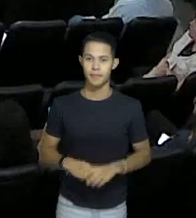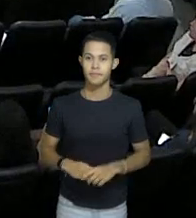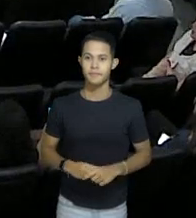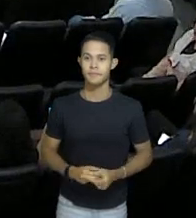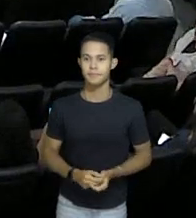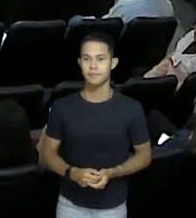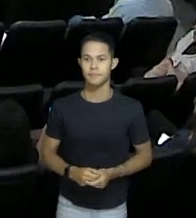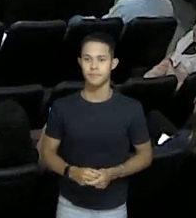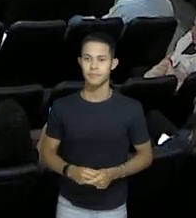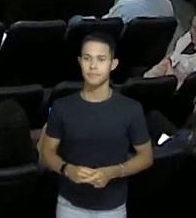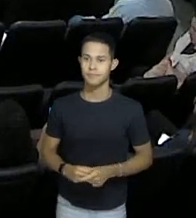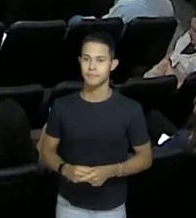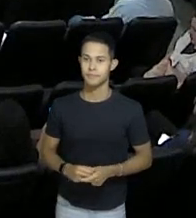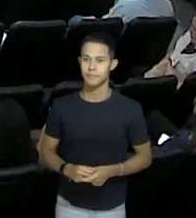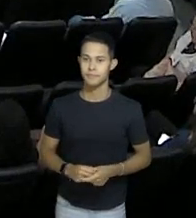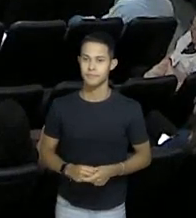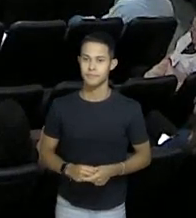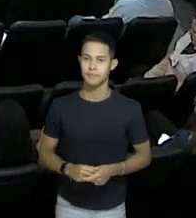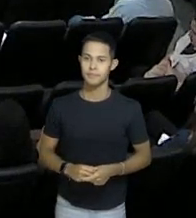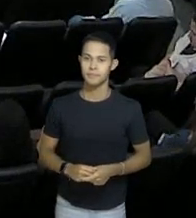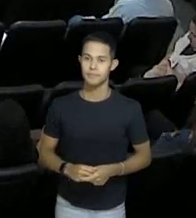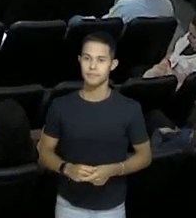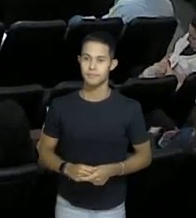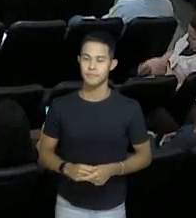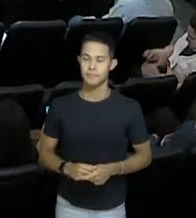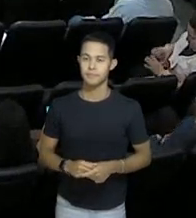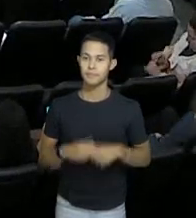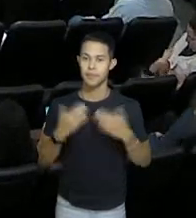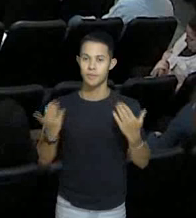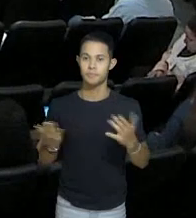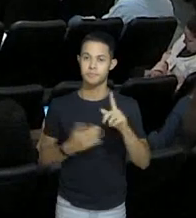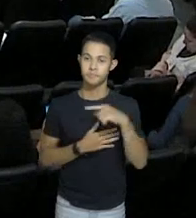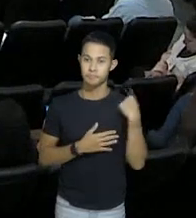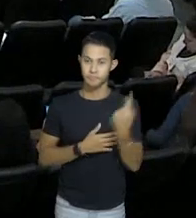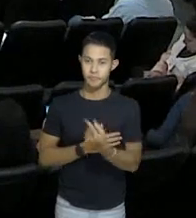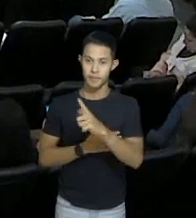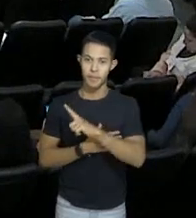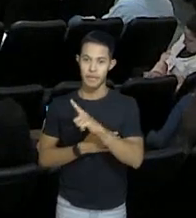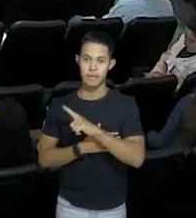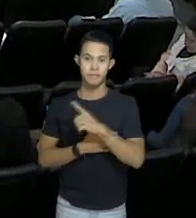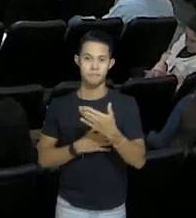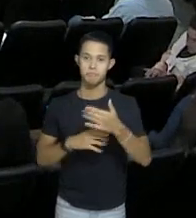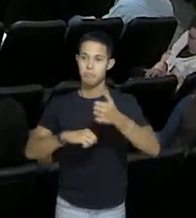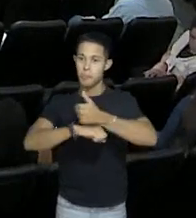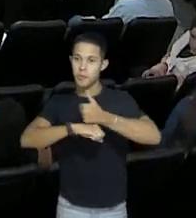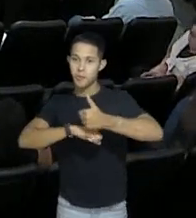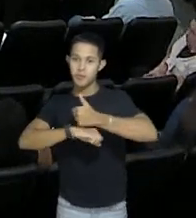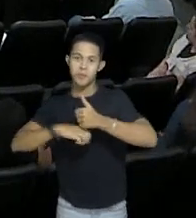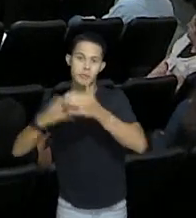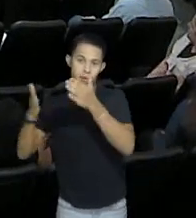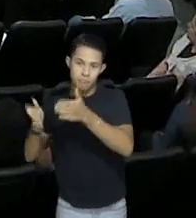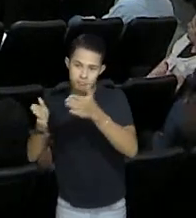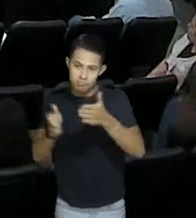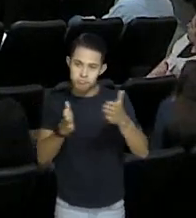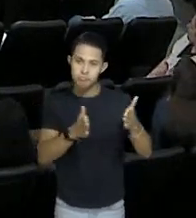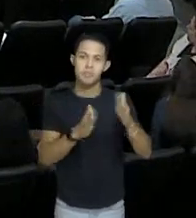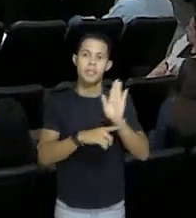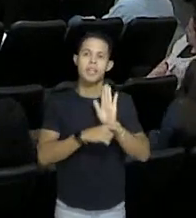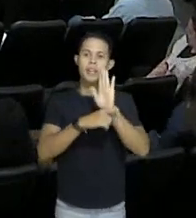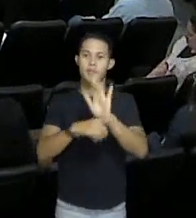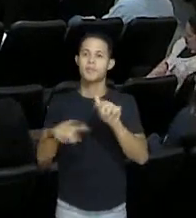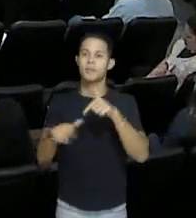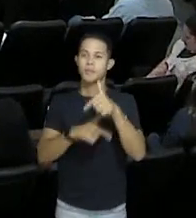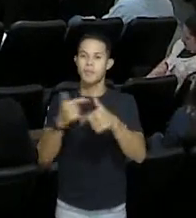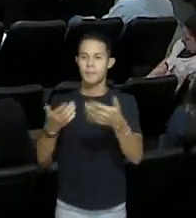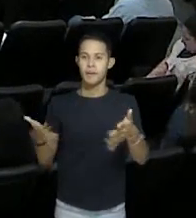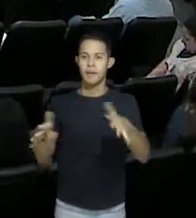Valeu, obrigado. Então, a gente tem uma série de profissionais que nos ajudam no trabalho de inclusão na